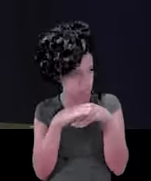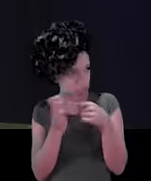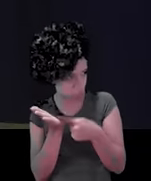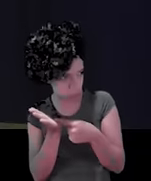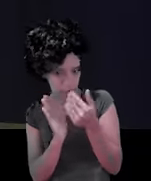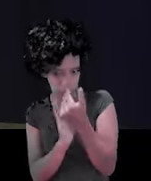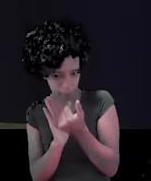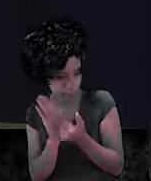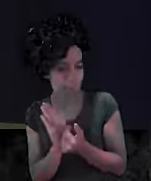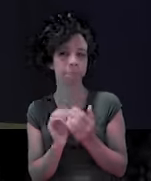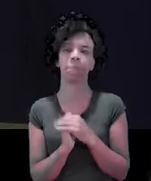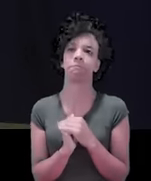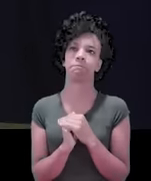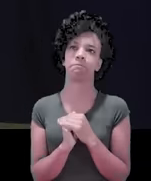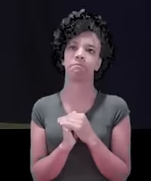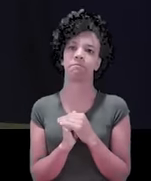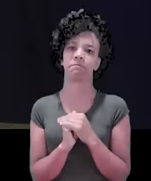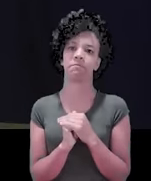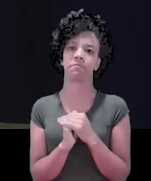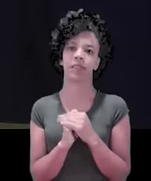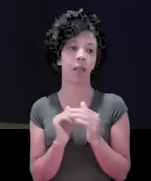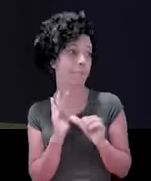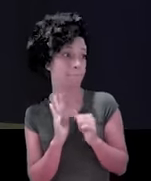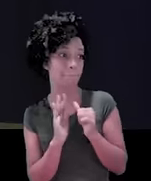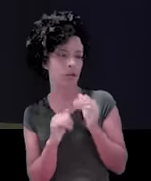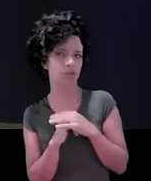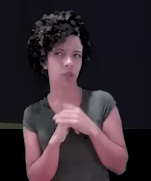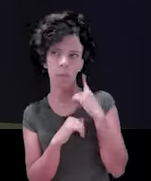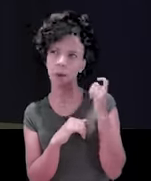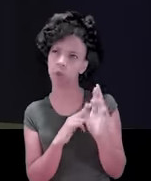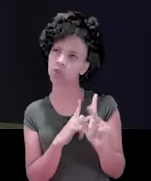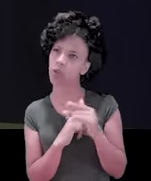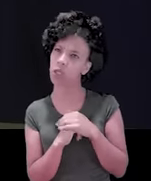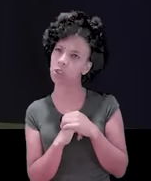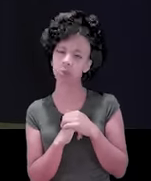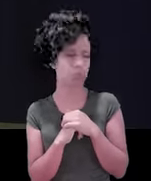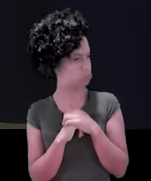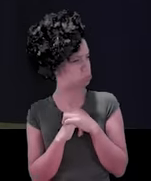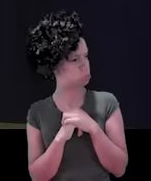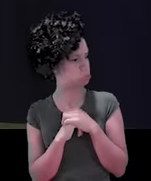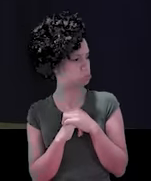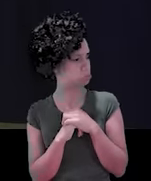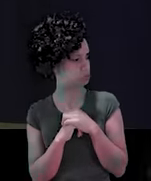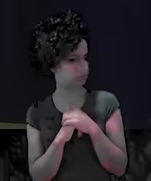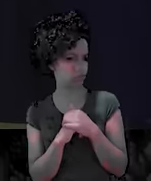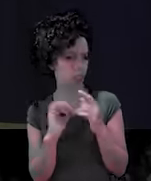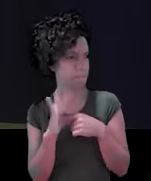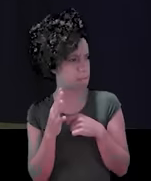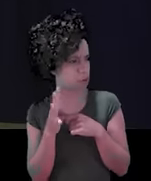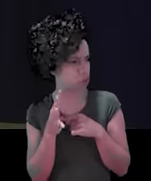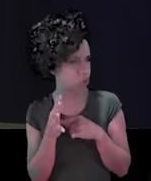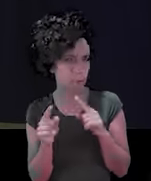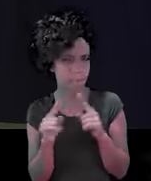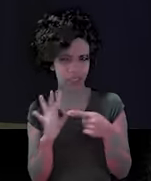minha rotina e pela primeira vez eu vi um barulho diferente e Armando